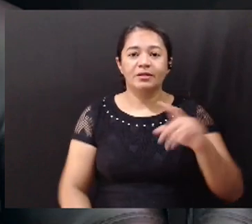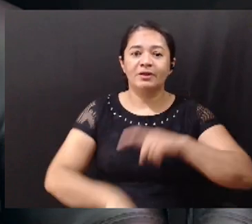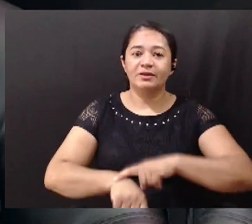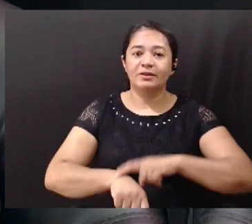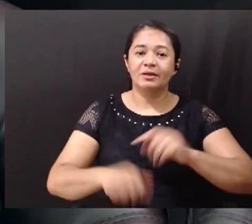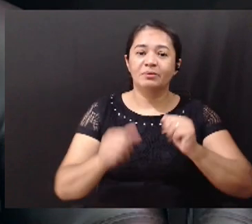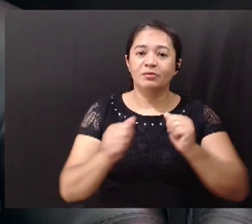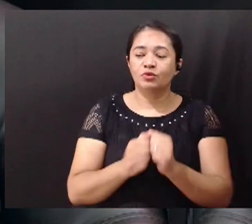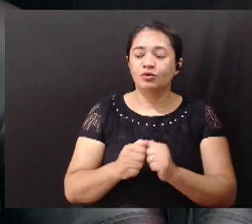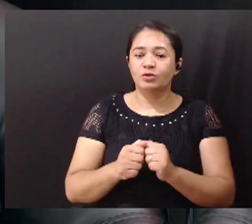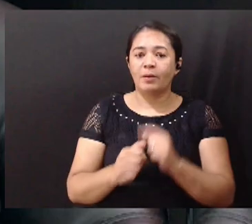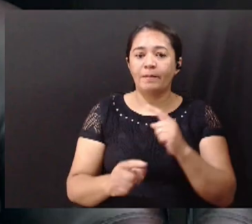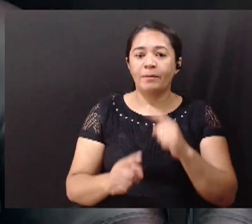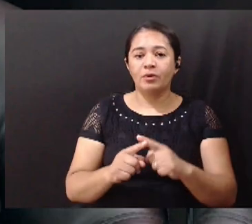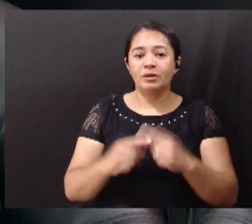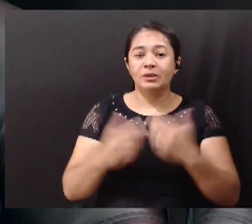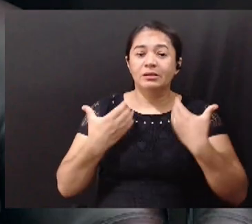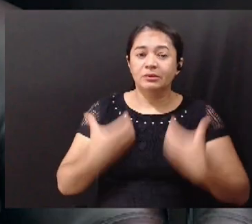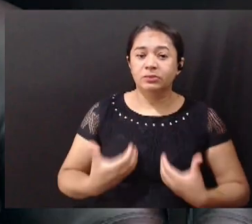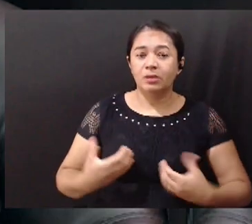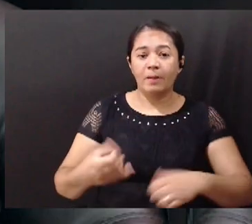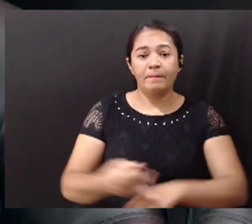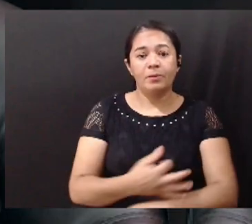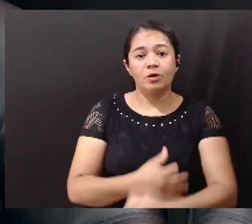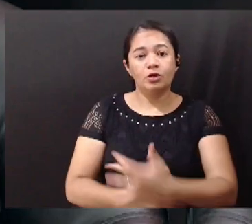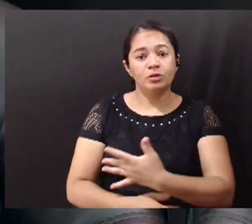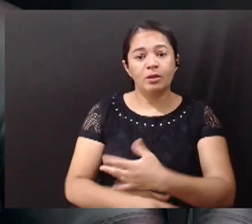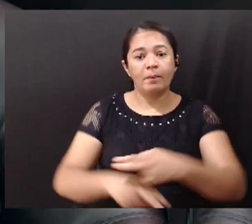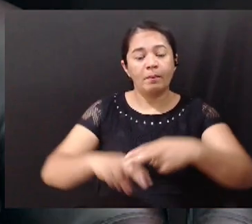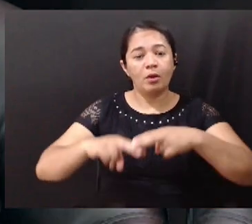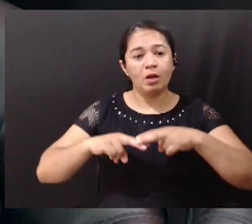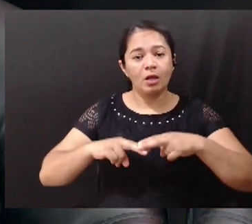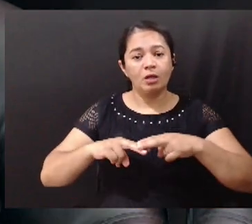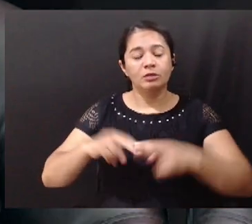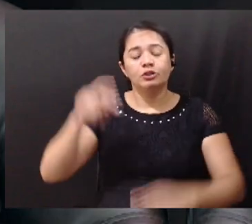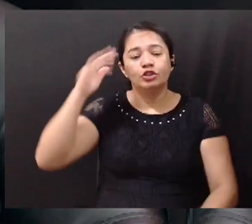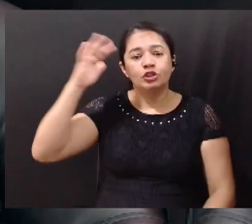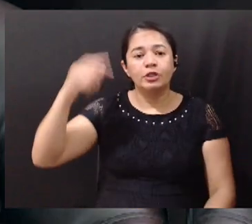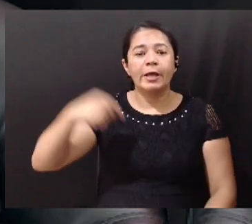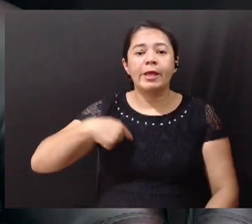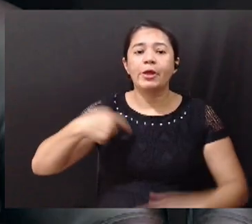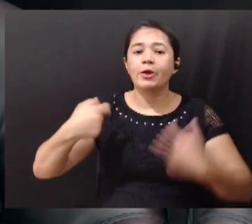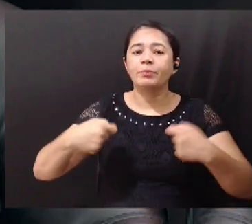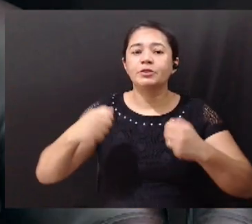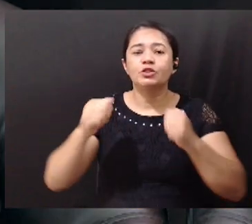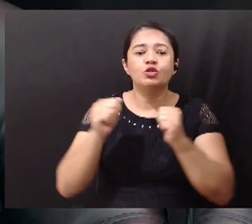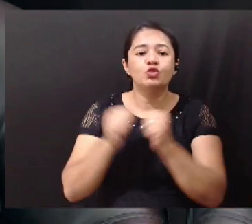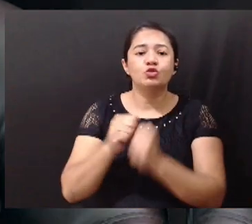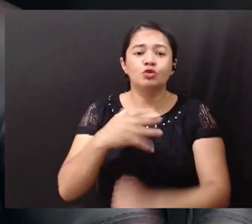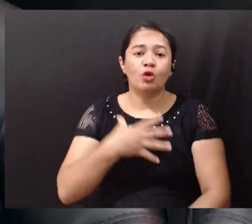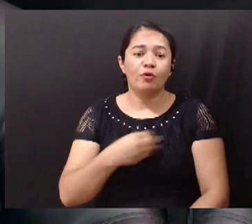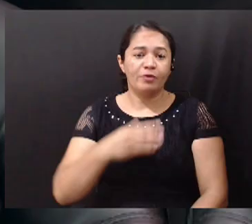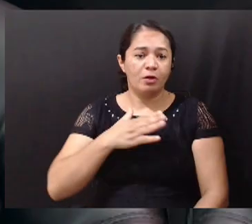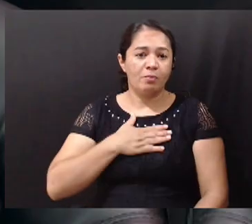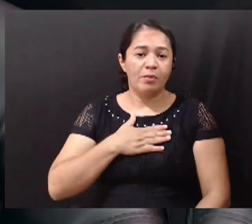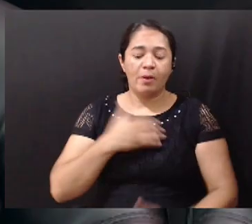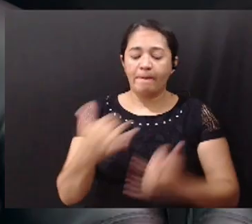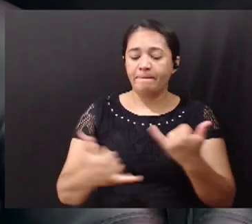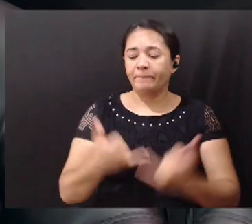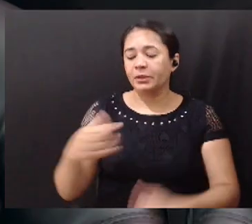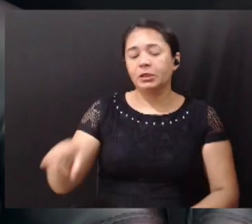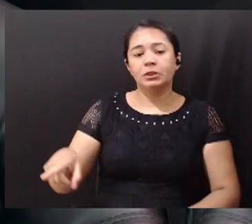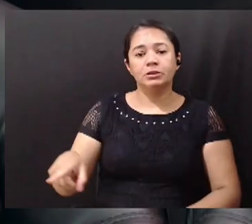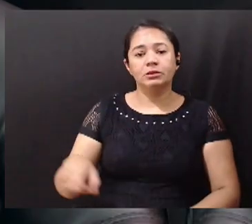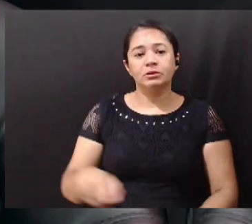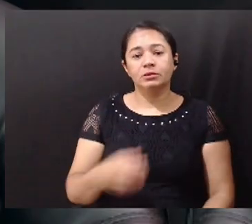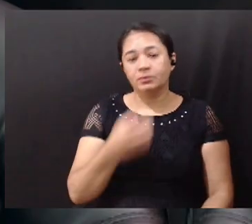esgotamento emocional da família com essa teoria de que eu preciso estar lá com o meu filho brincando sempre que ele estiver fazendo